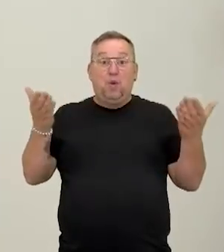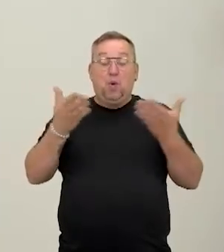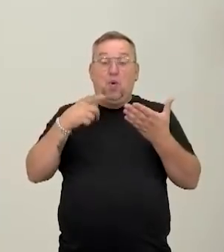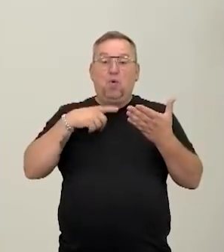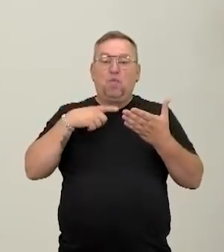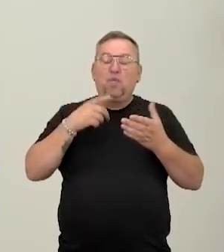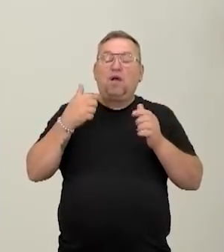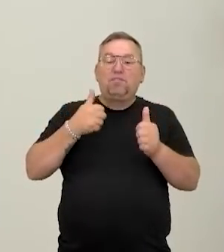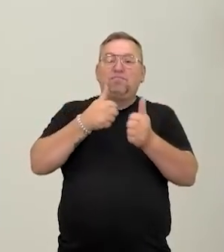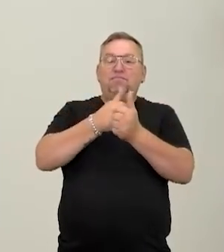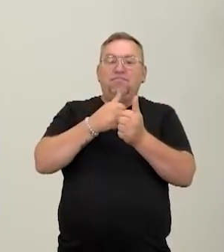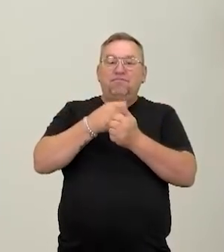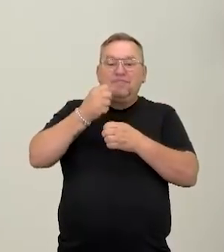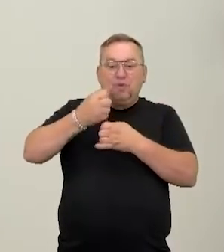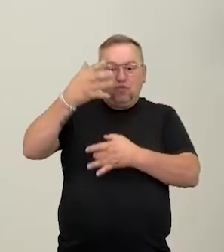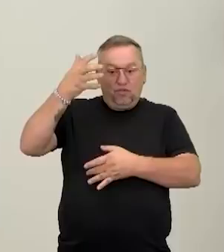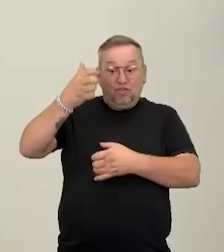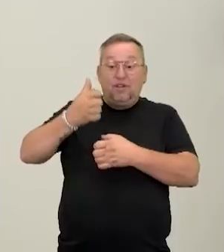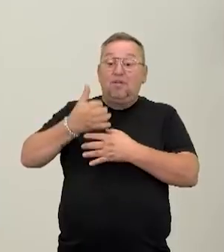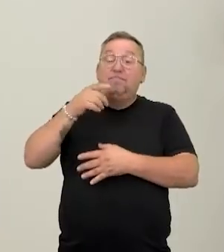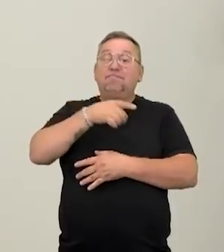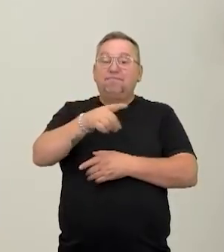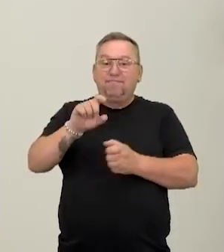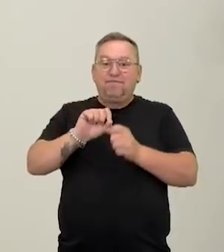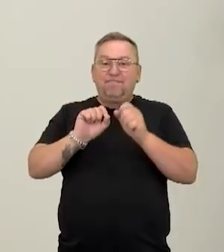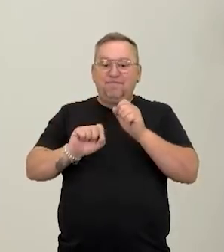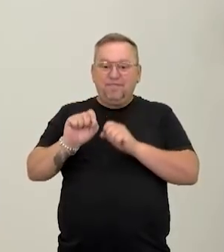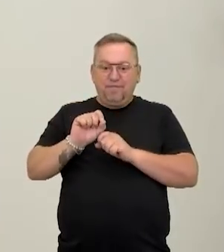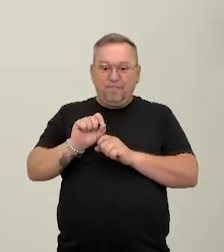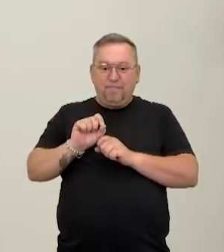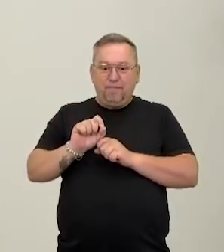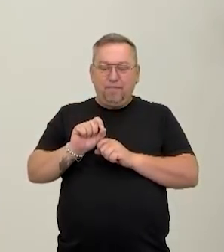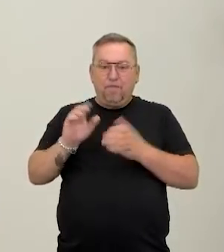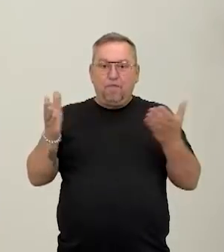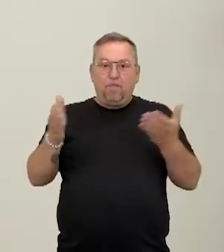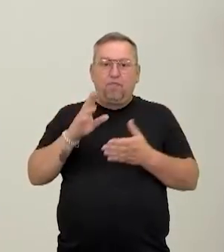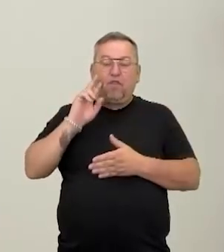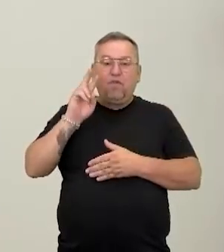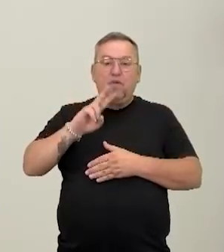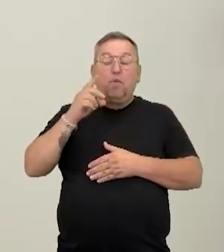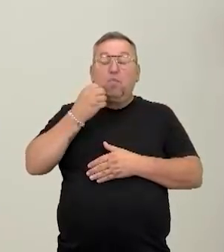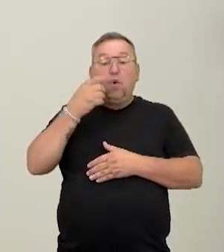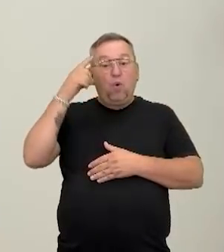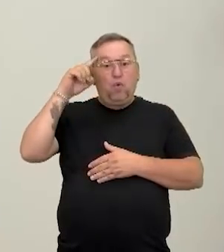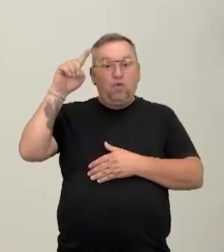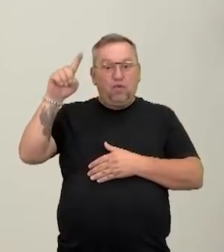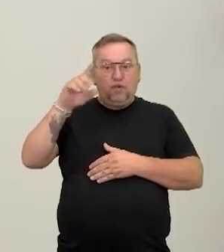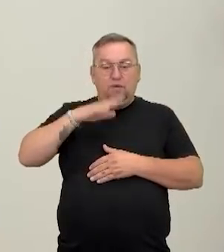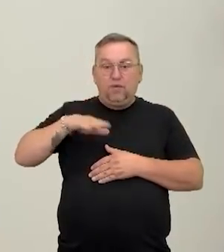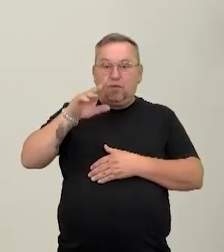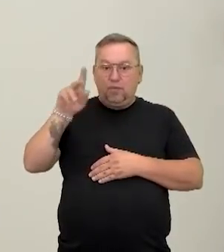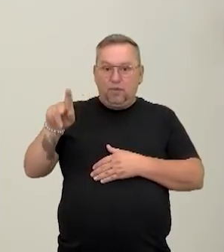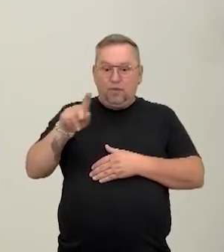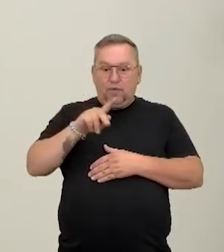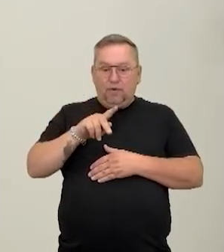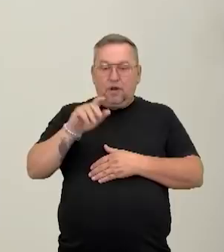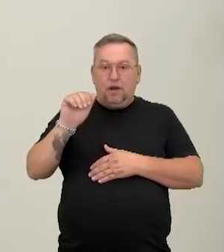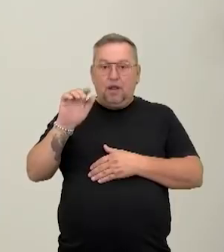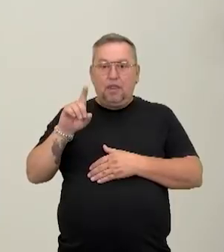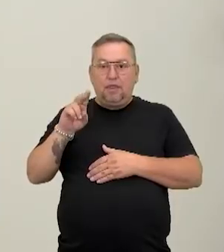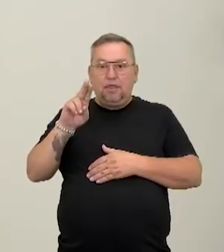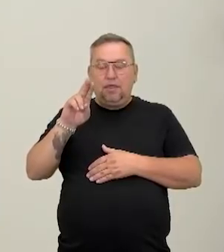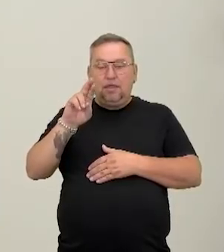para acompanhar o chat, acompanhar o que vocês estão dizendo aqui, ó. Então já dando um bom dia aqui em nome de todos os professores, ó, professora